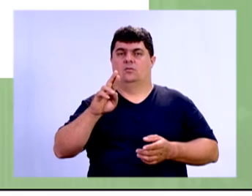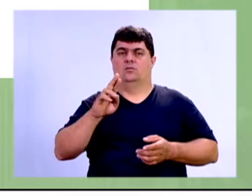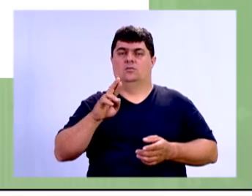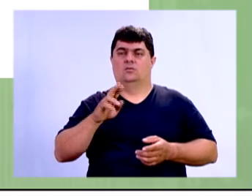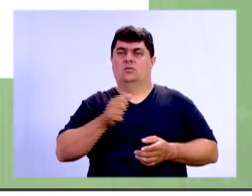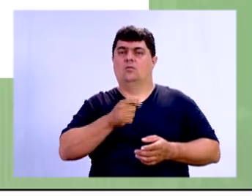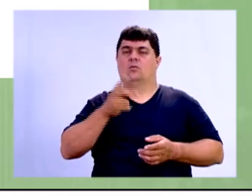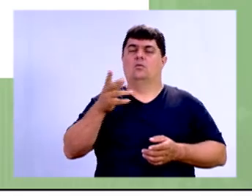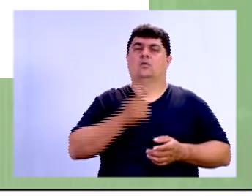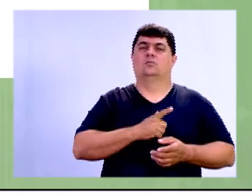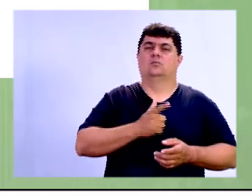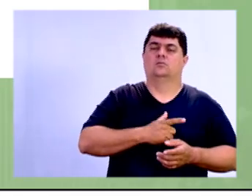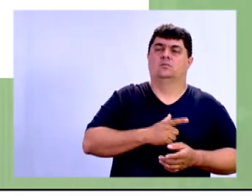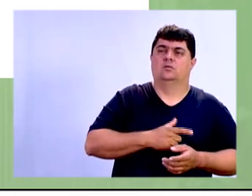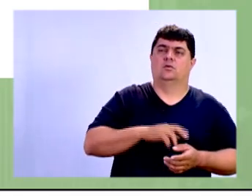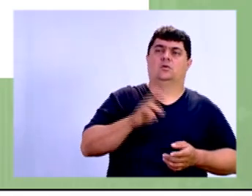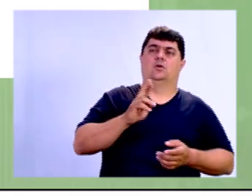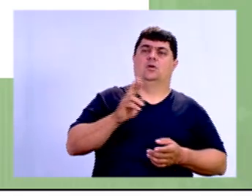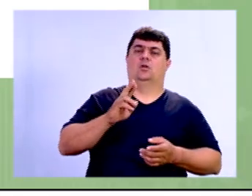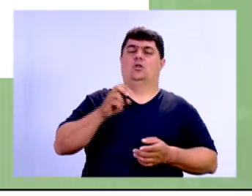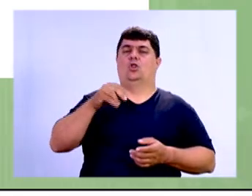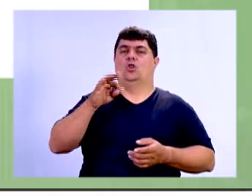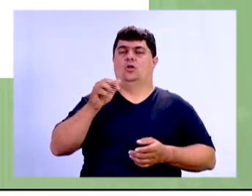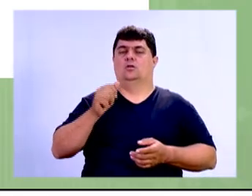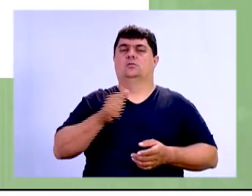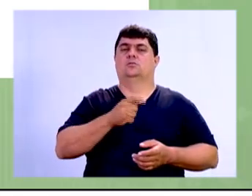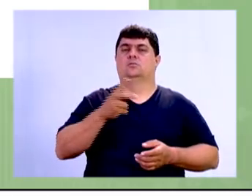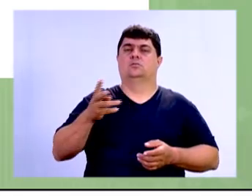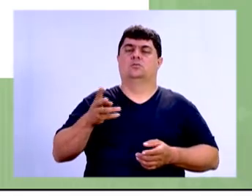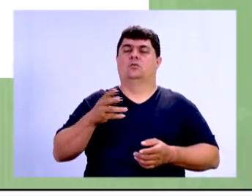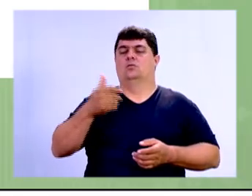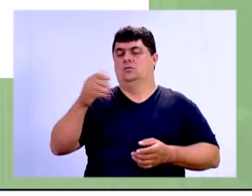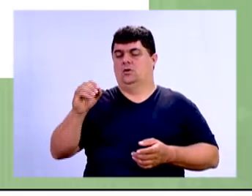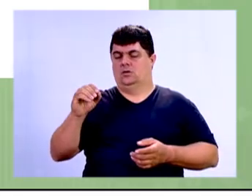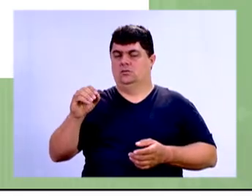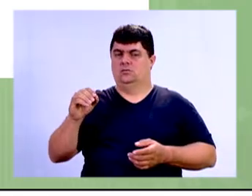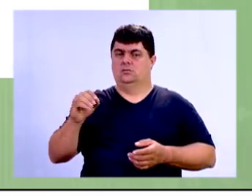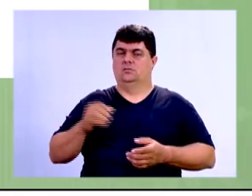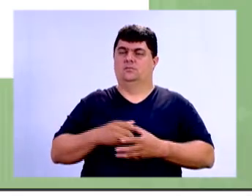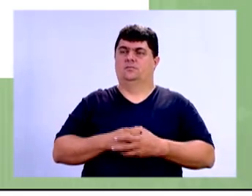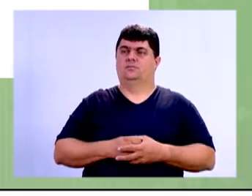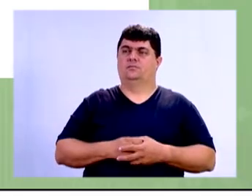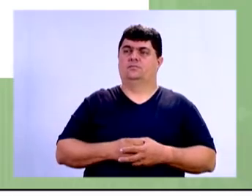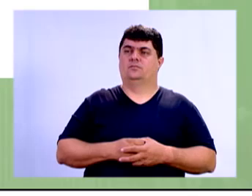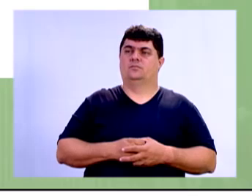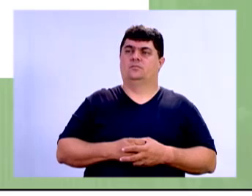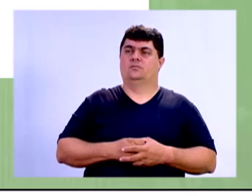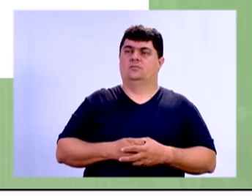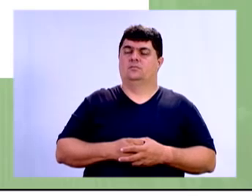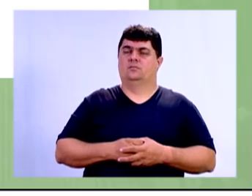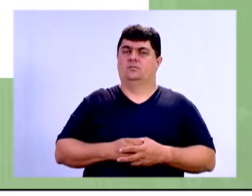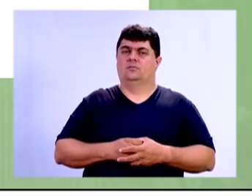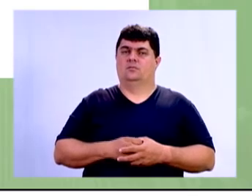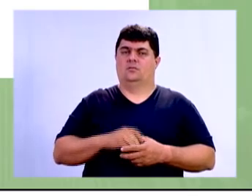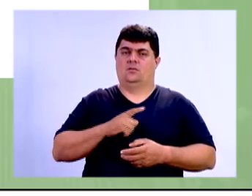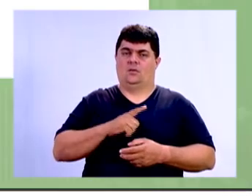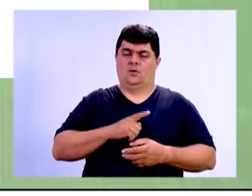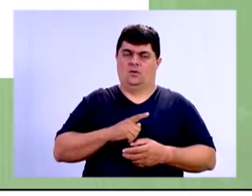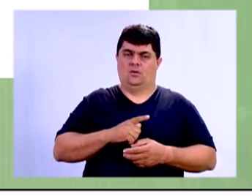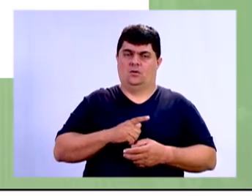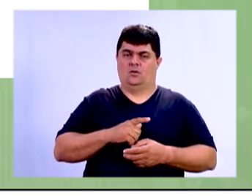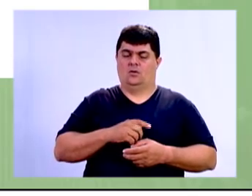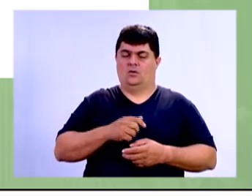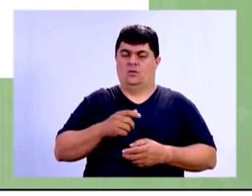o tamanho do vetor. Quem é o meu vetor? Notas, né? Notas é o meu vetor. Então, notas.length, ele vai retornar o